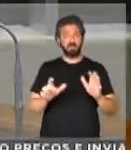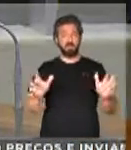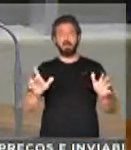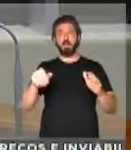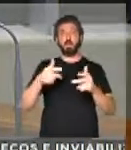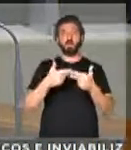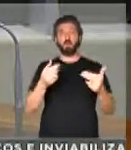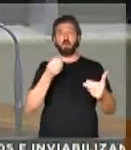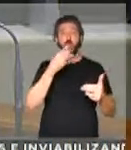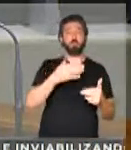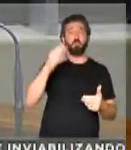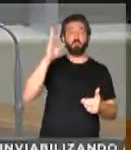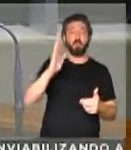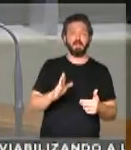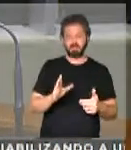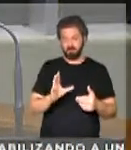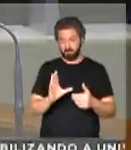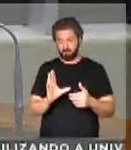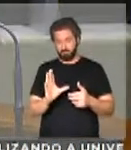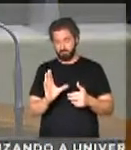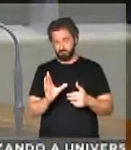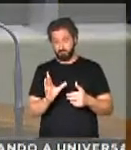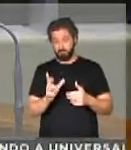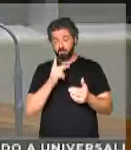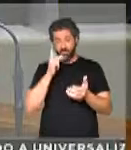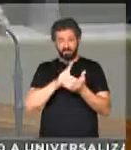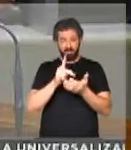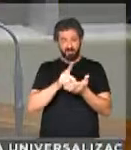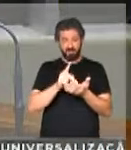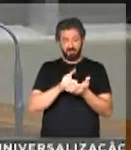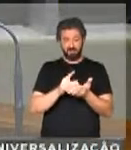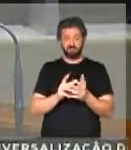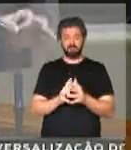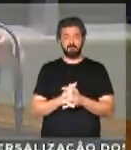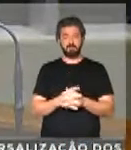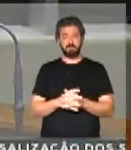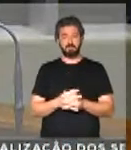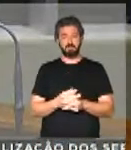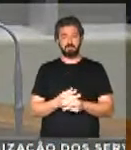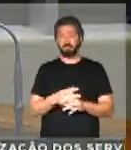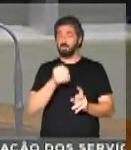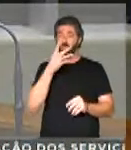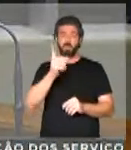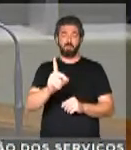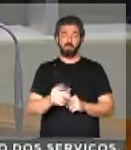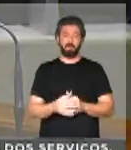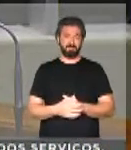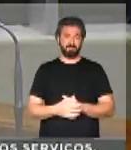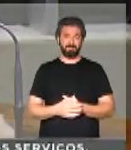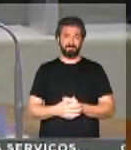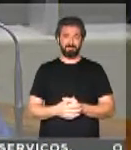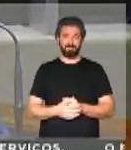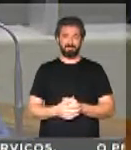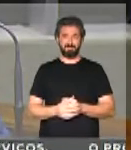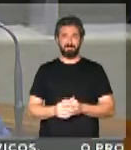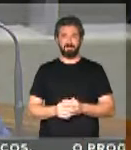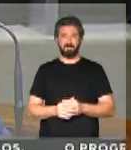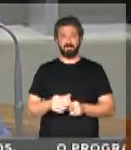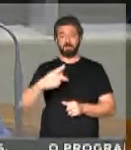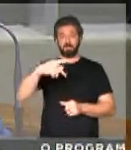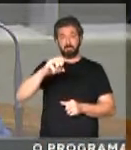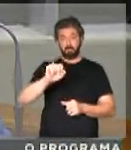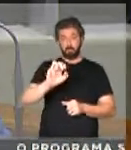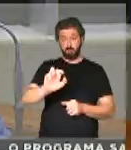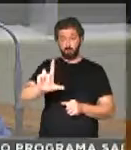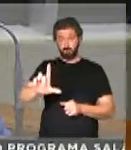seriam benéficas ao Brasil, na verdade, não são. O PSOL,